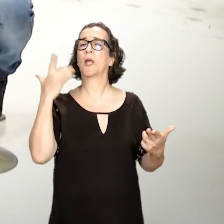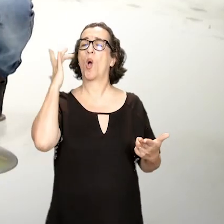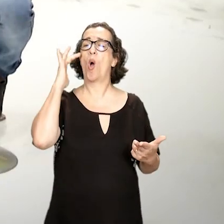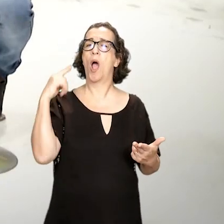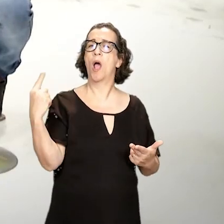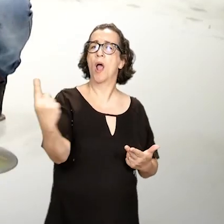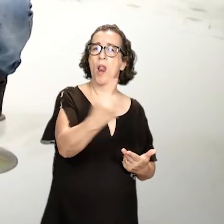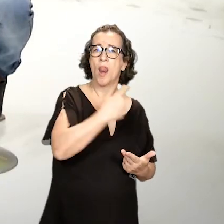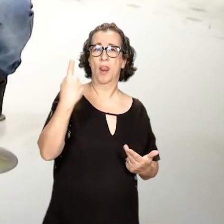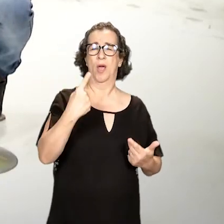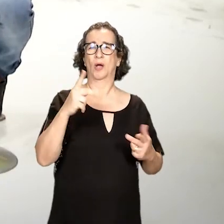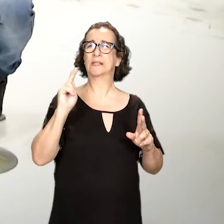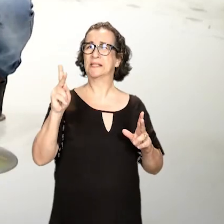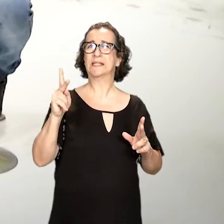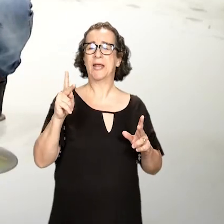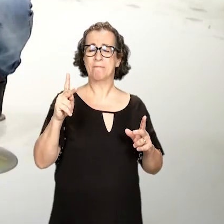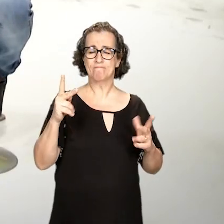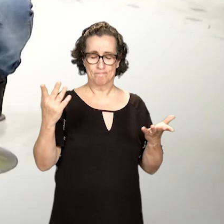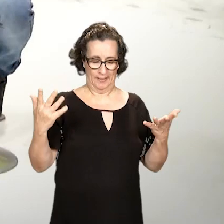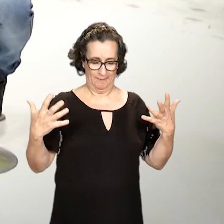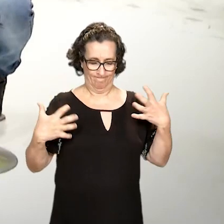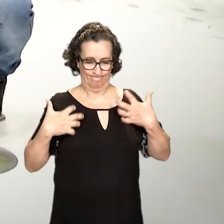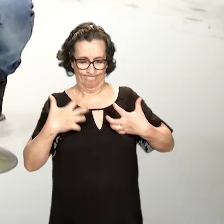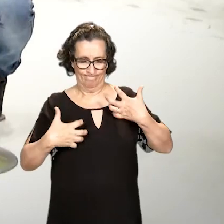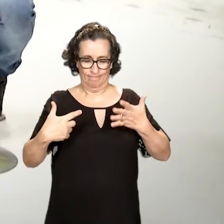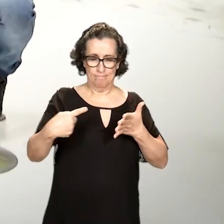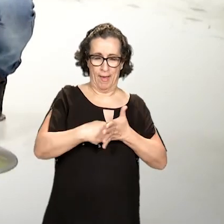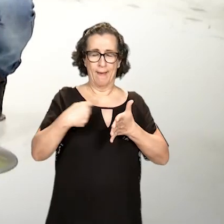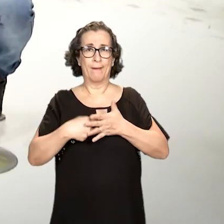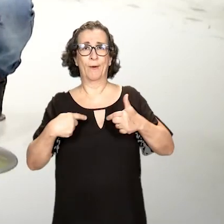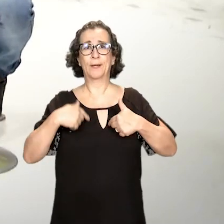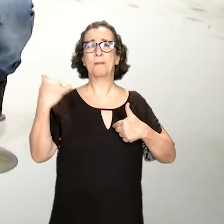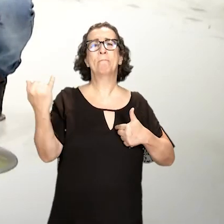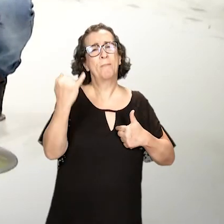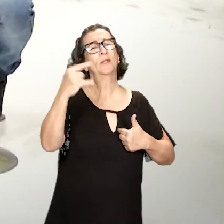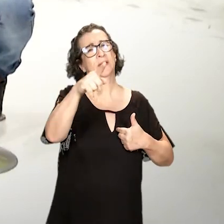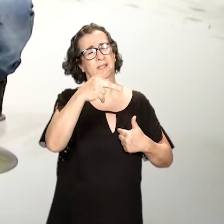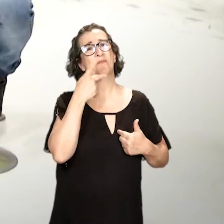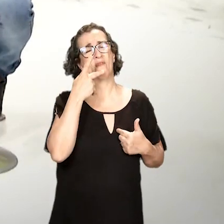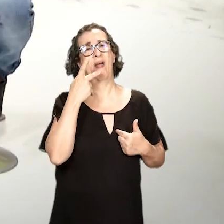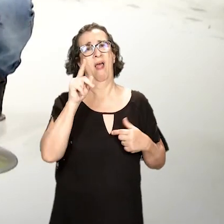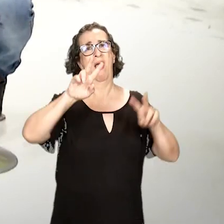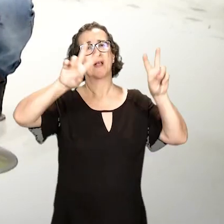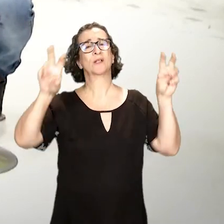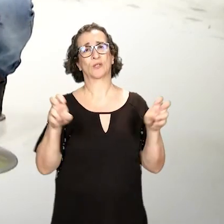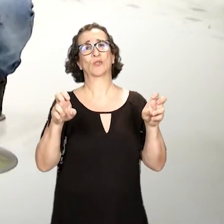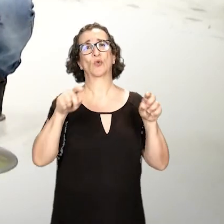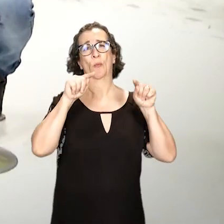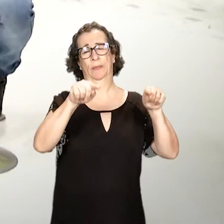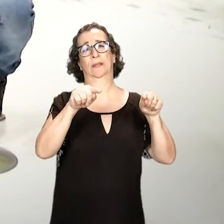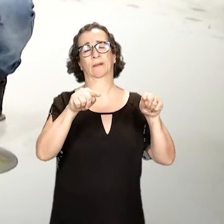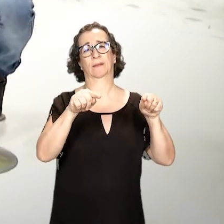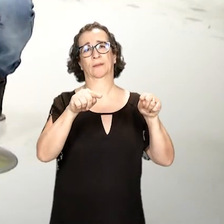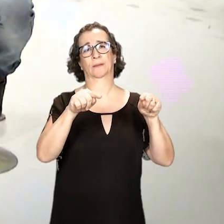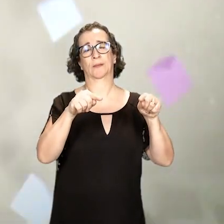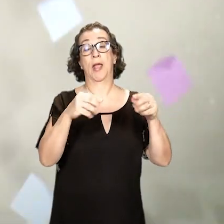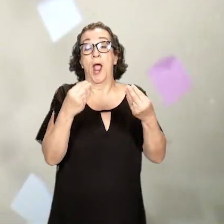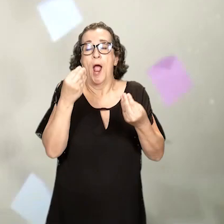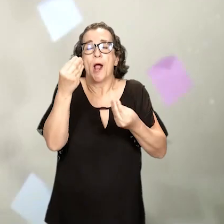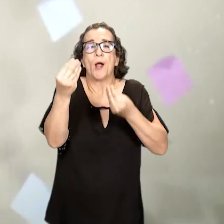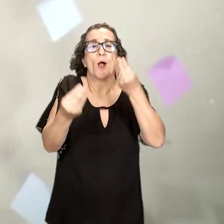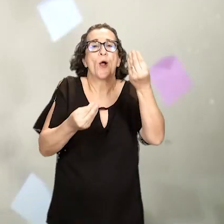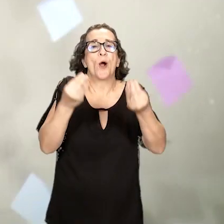acho que e fazemos né e seria importante Se você pudesse falar sobre sobre ela né É